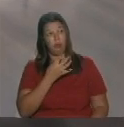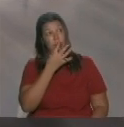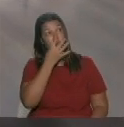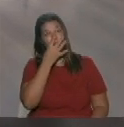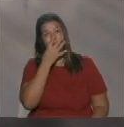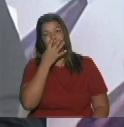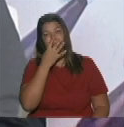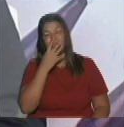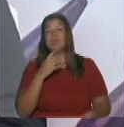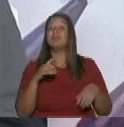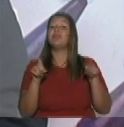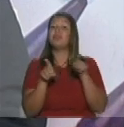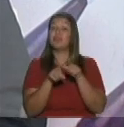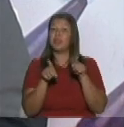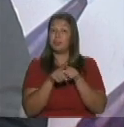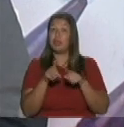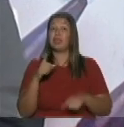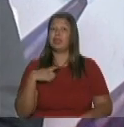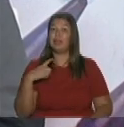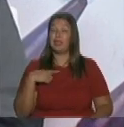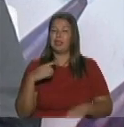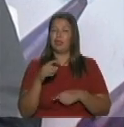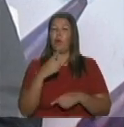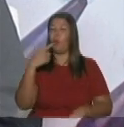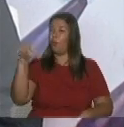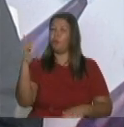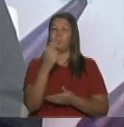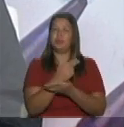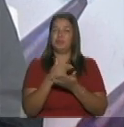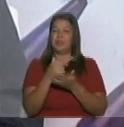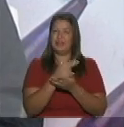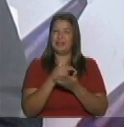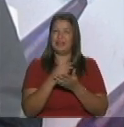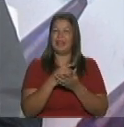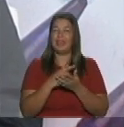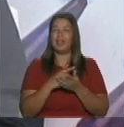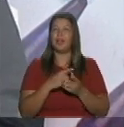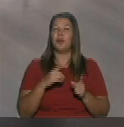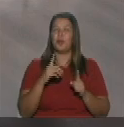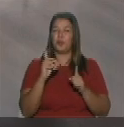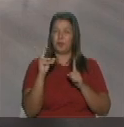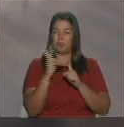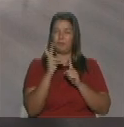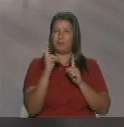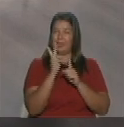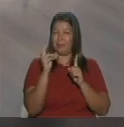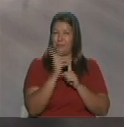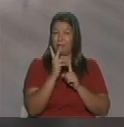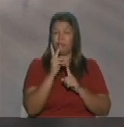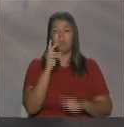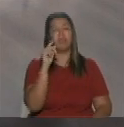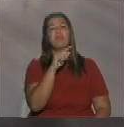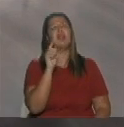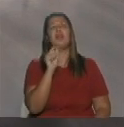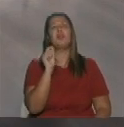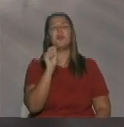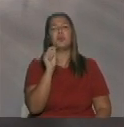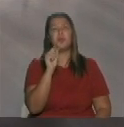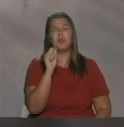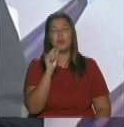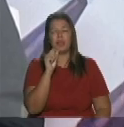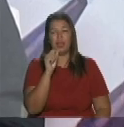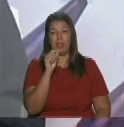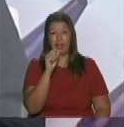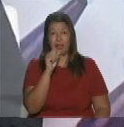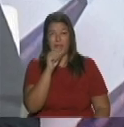sabe que o pica-pau foi proibido durante um tempo nos Estados Unidos por ser um desenho muito violento. Se a gente for lembrar